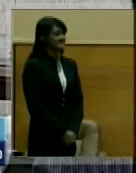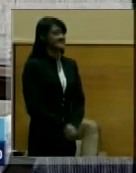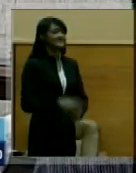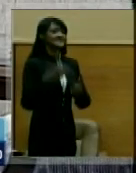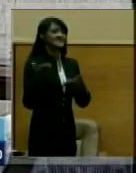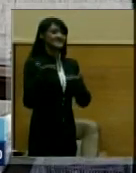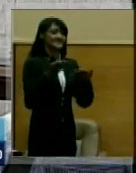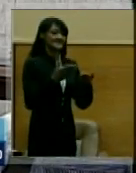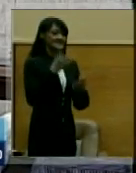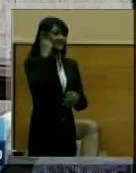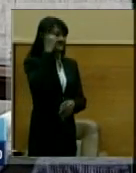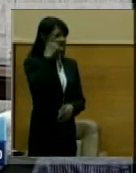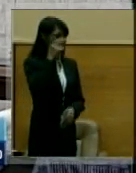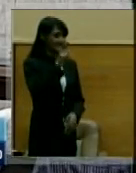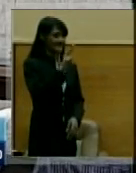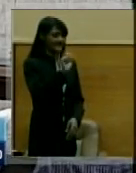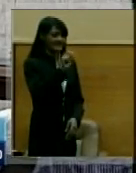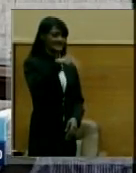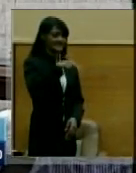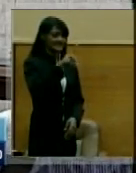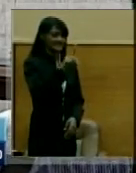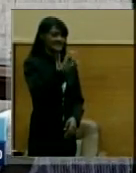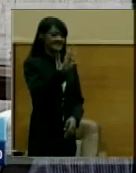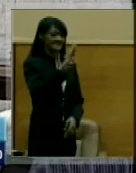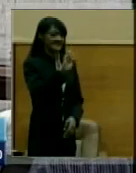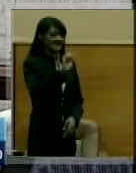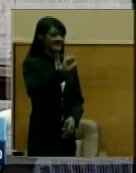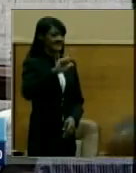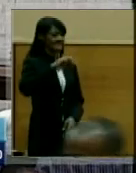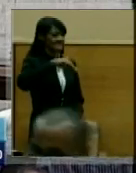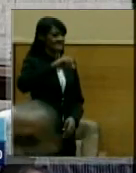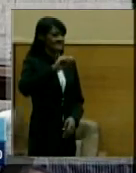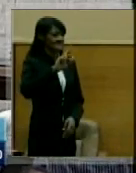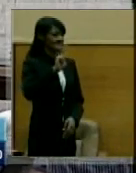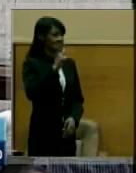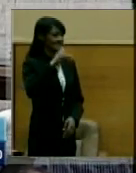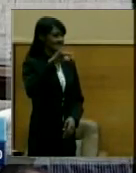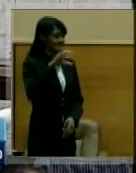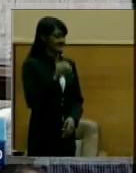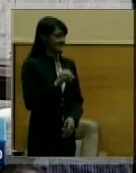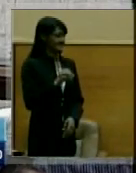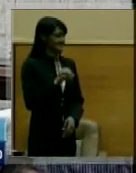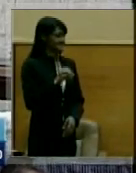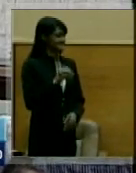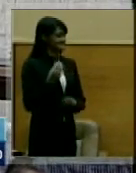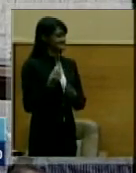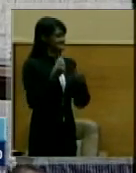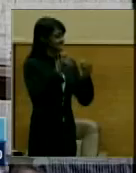Convido o deputado Vanderbal Marinho para fazer a entrega ao homenageado José Fernando dos Santos.